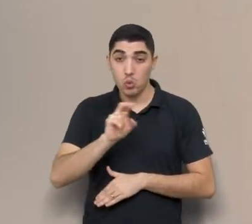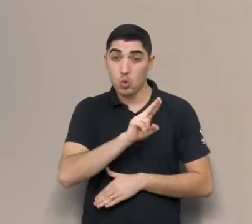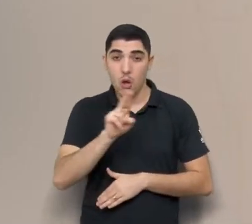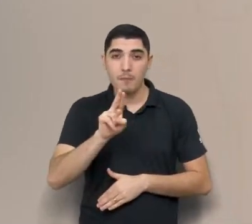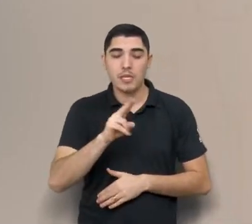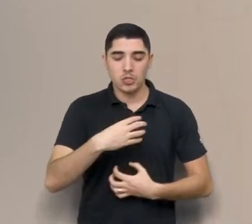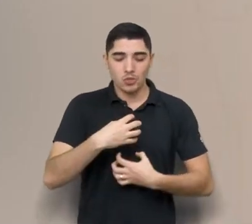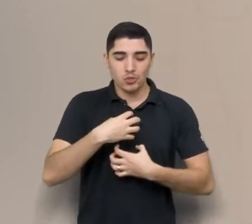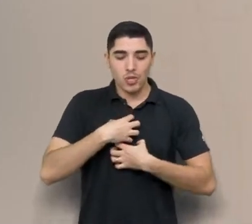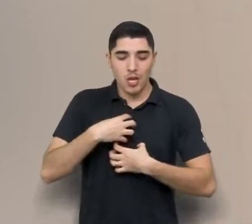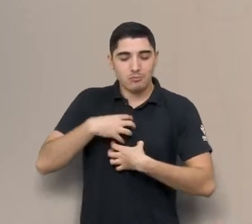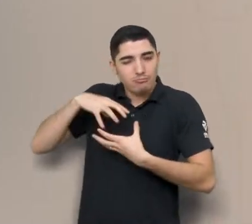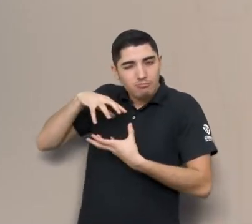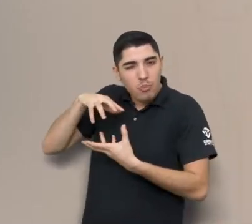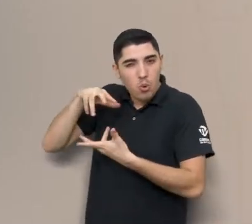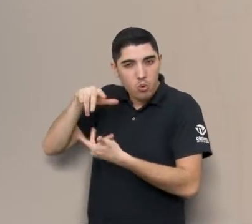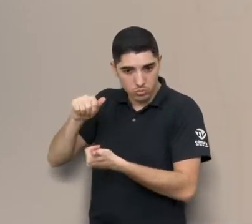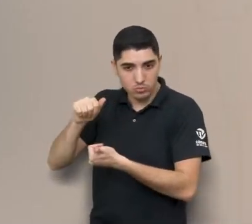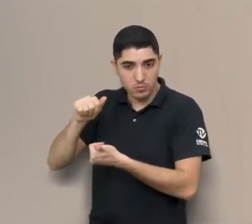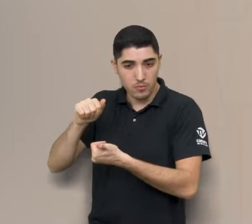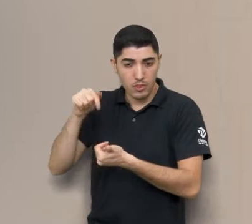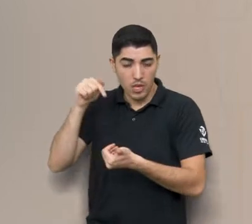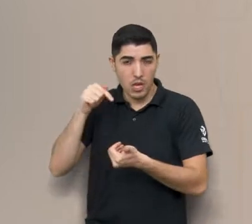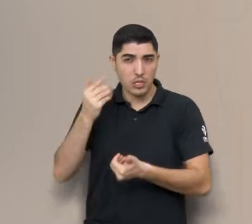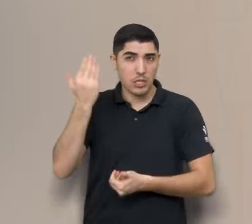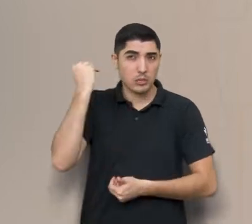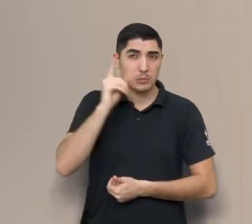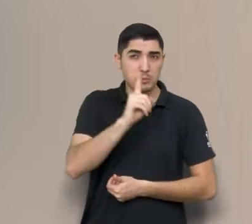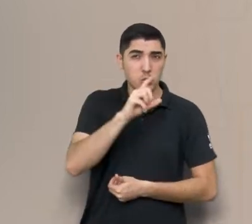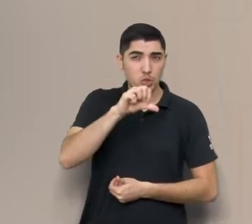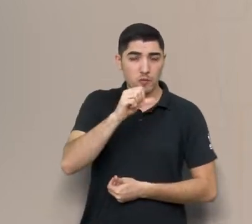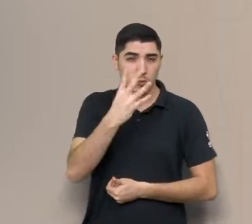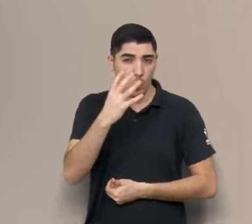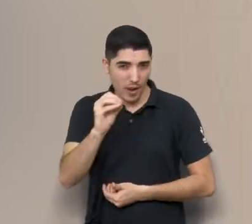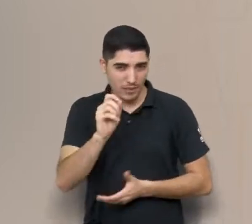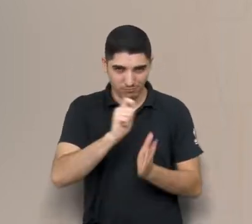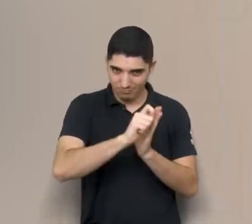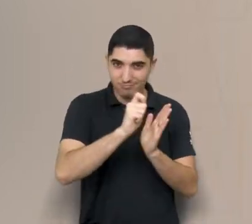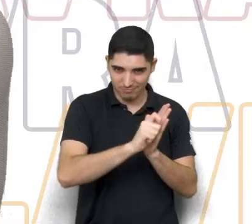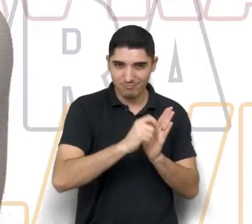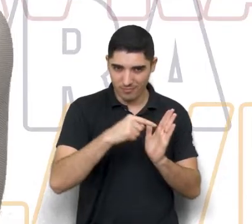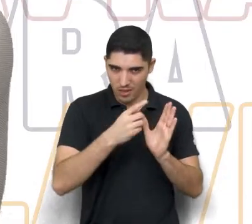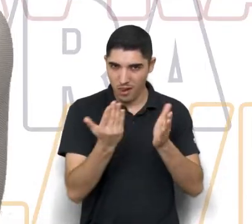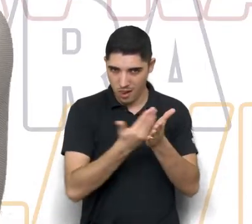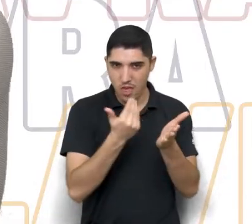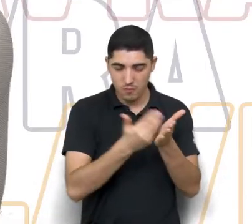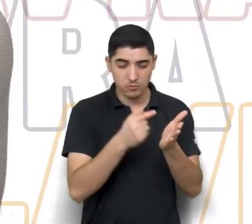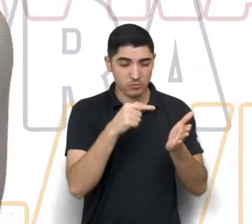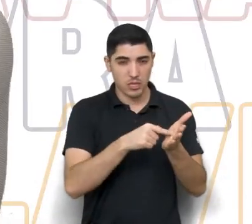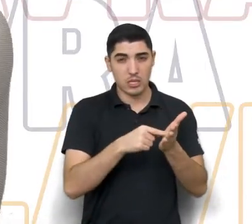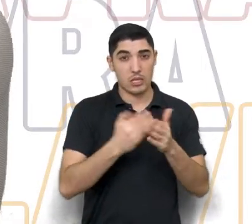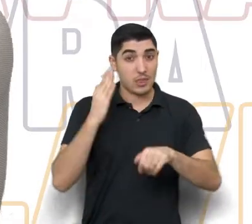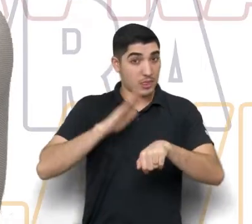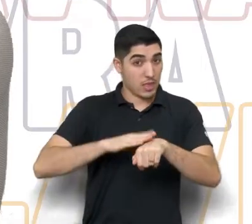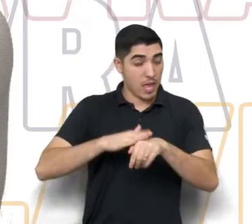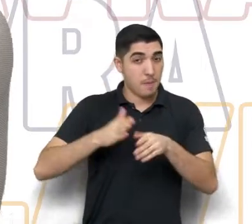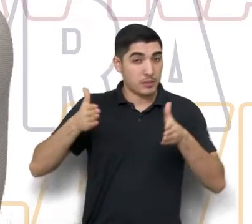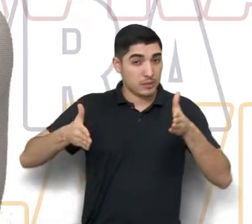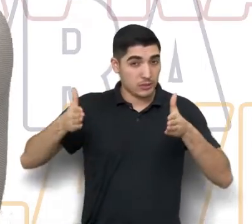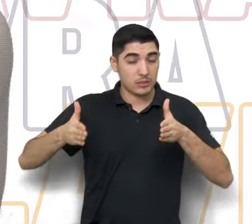do Mundo. O Drummond escreveu esse livro em 1940, né? Um período emblemático da nossa história,